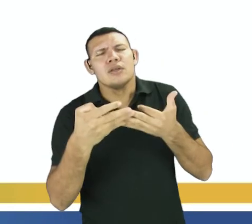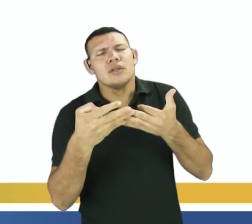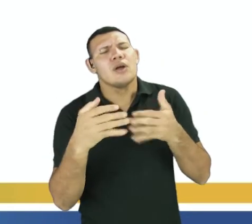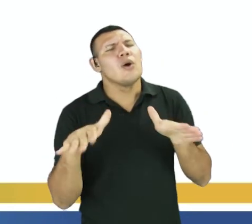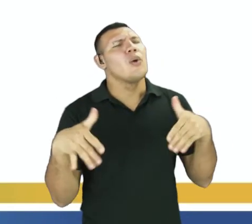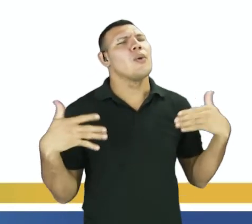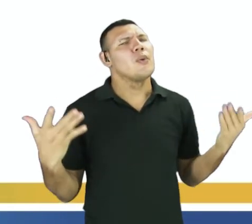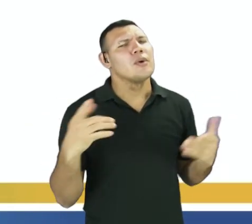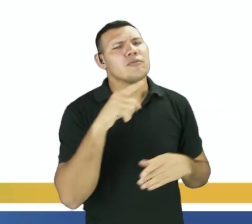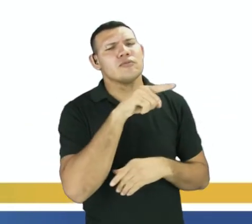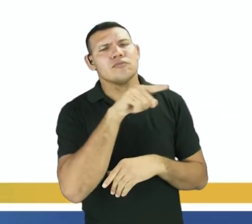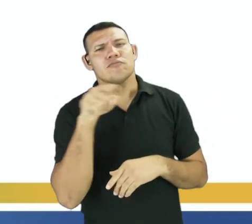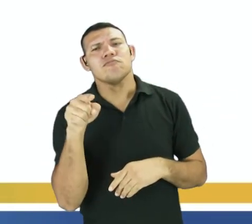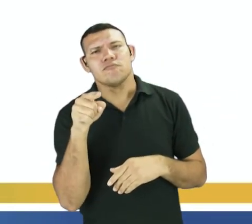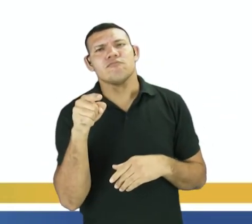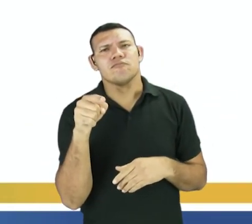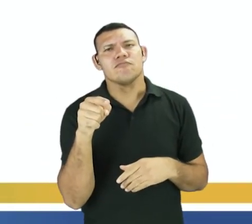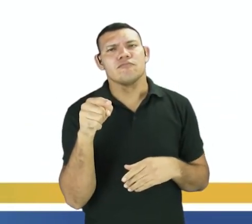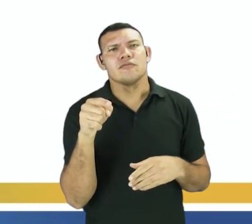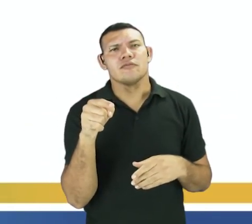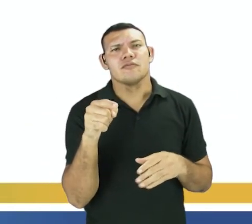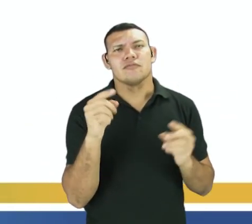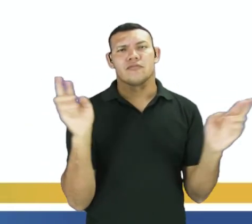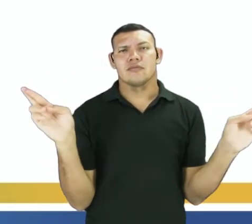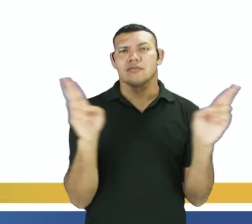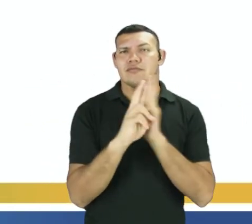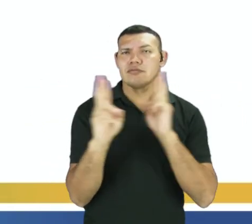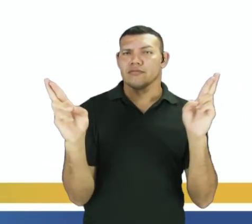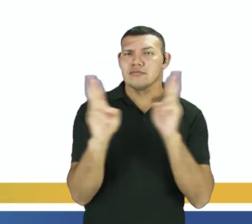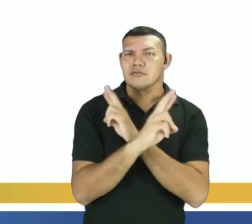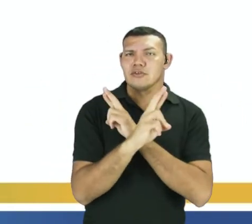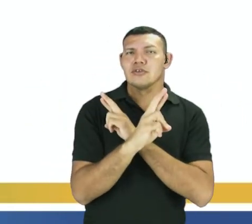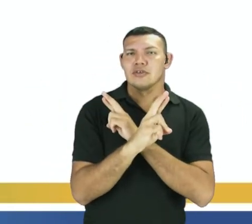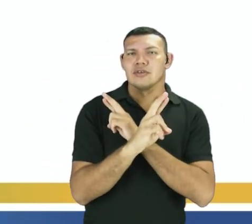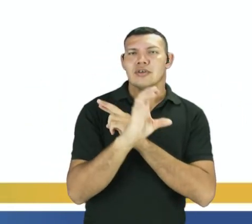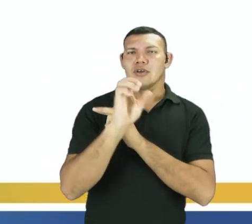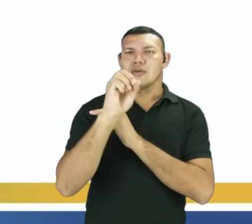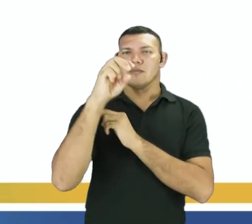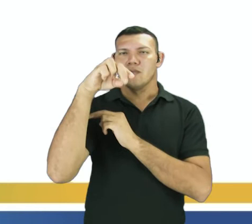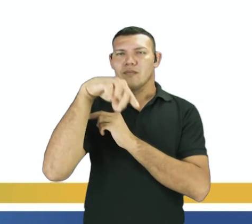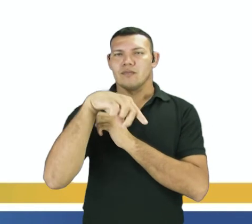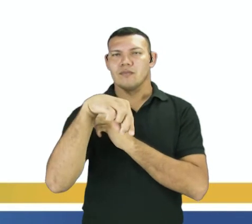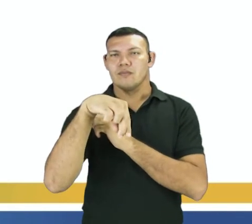adição. Muito bem, então você já sabe que não vai ser a letra D. Agora,